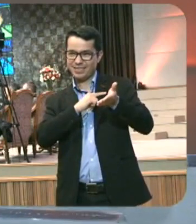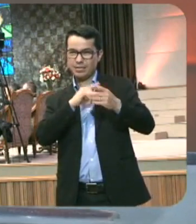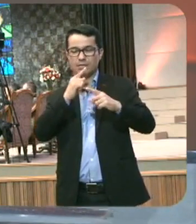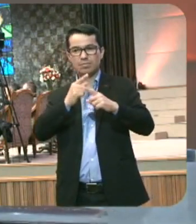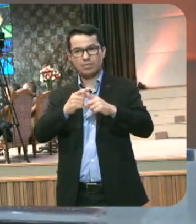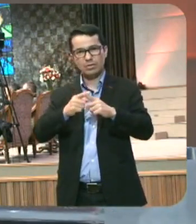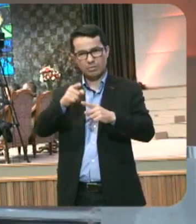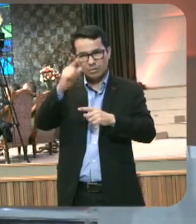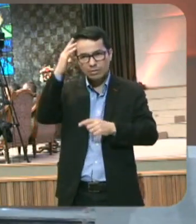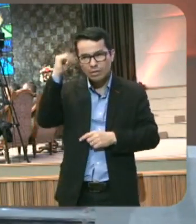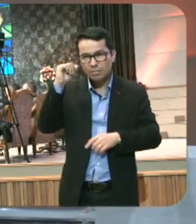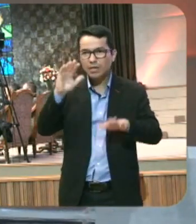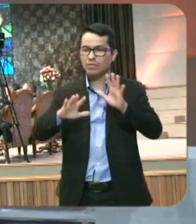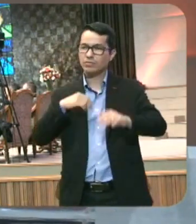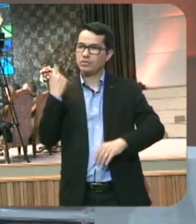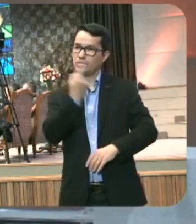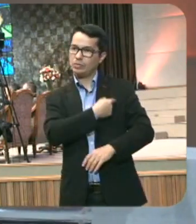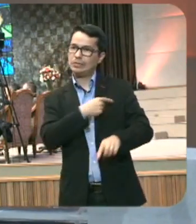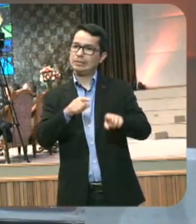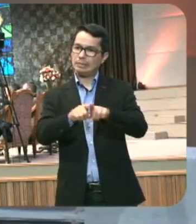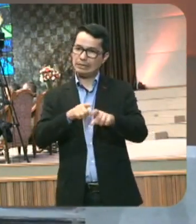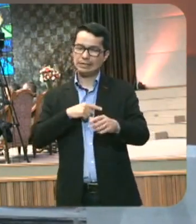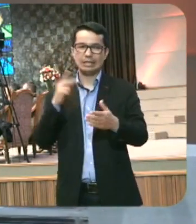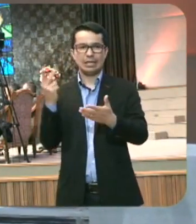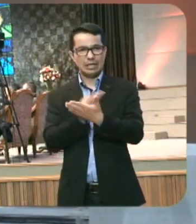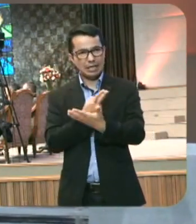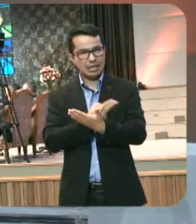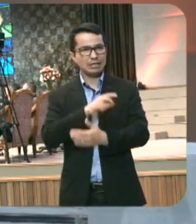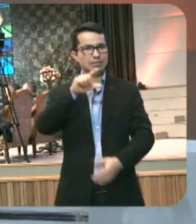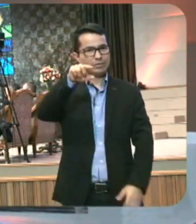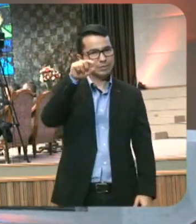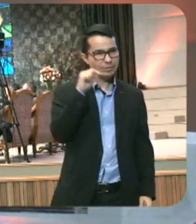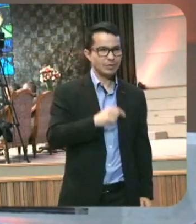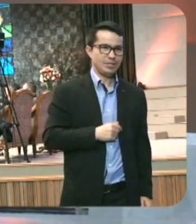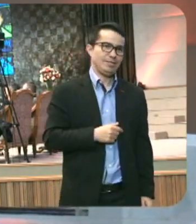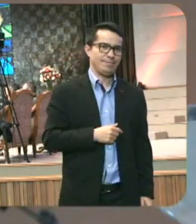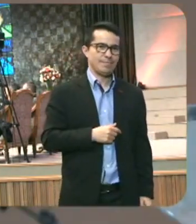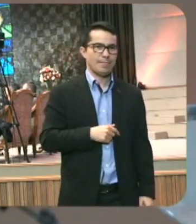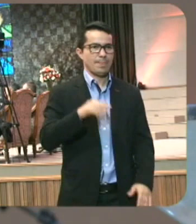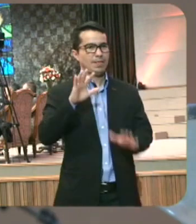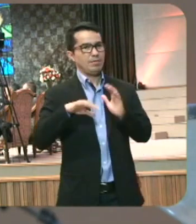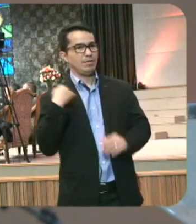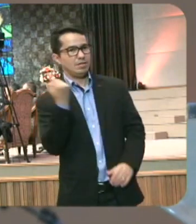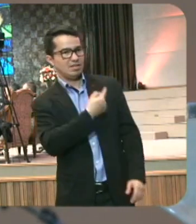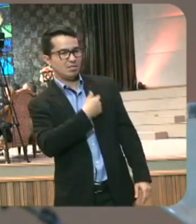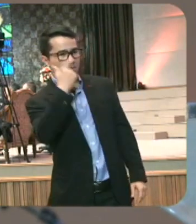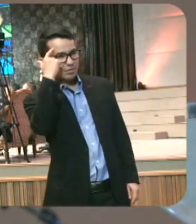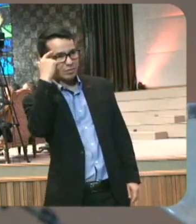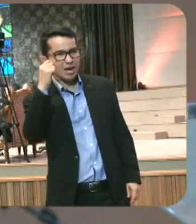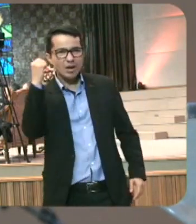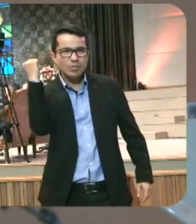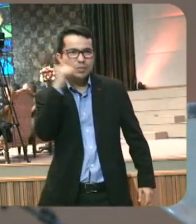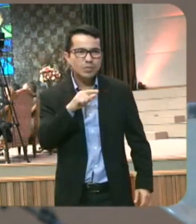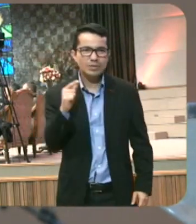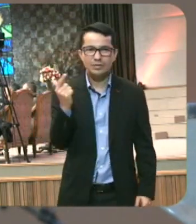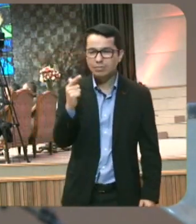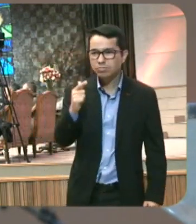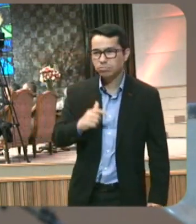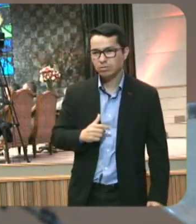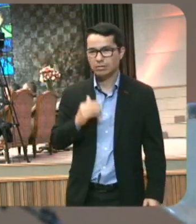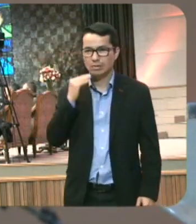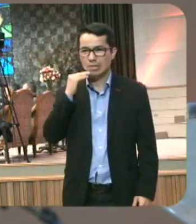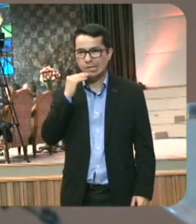por erros, por falhas, por dificuldades, que a gente imagina que não tem jeito, que não tem solução, que não